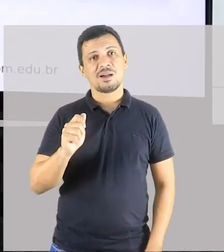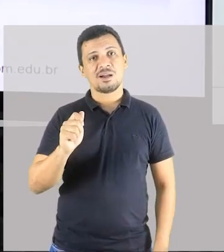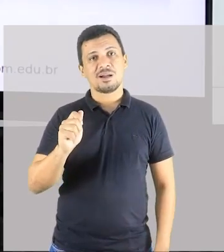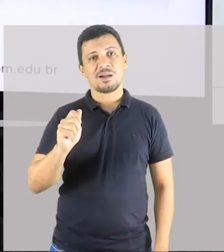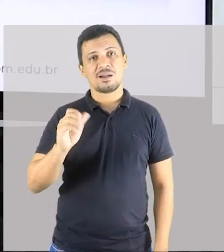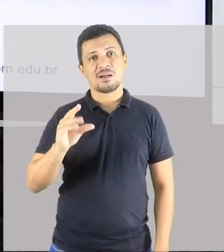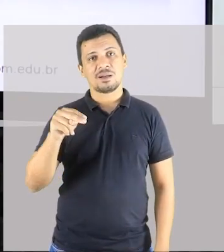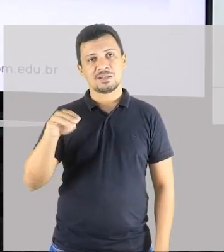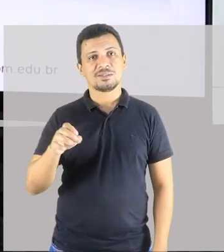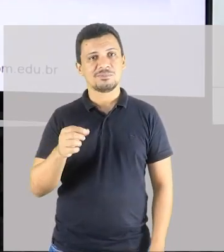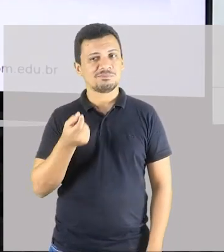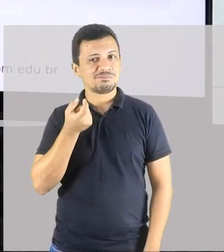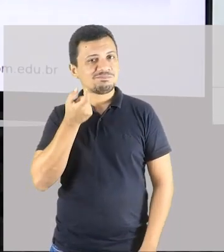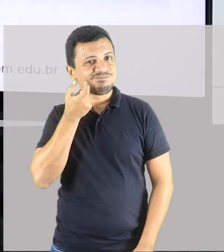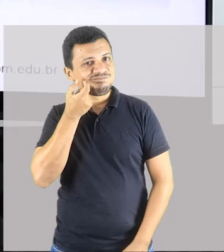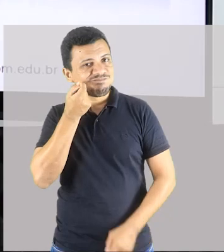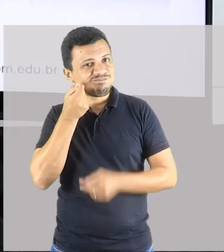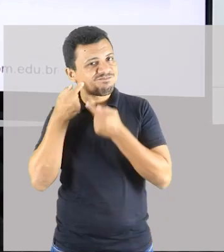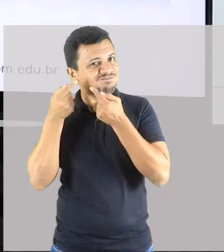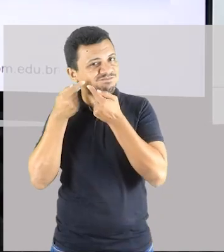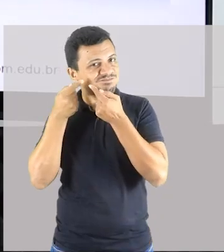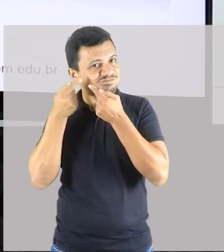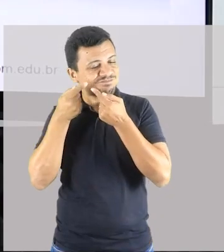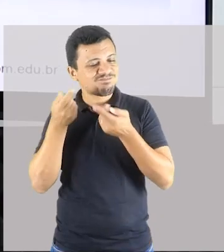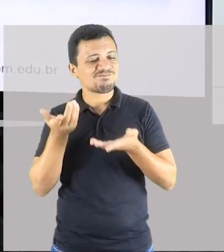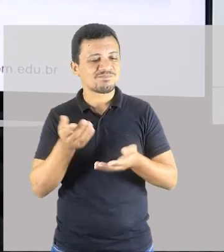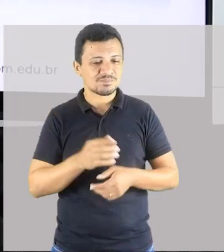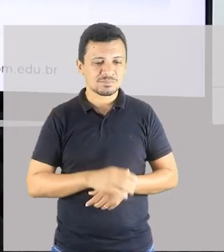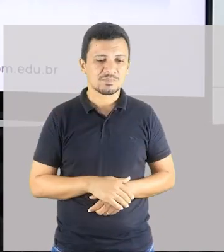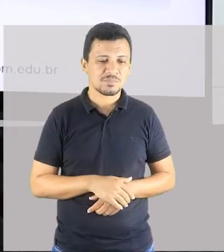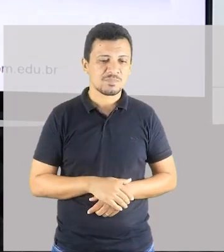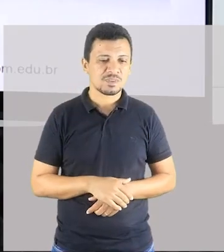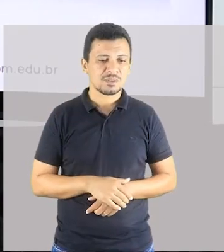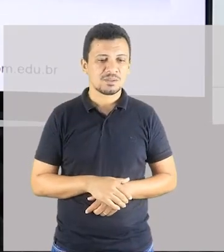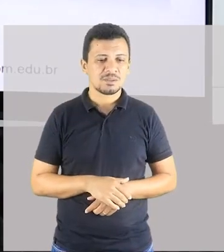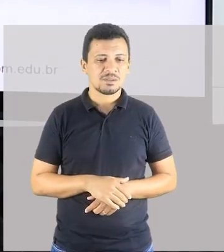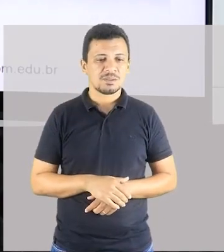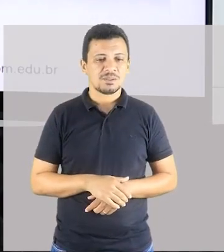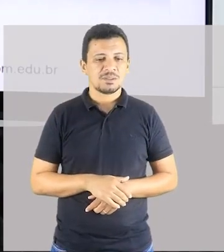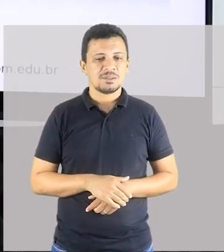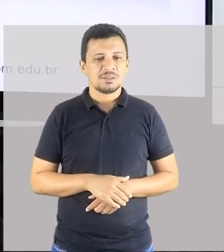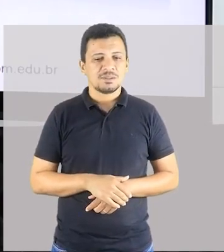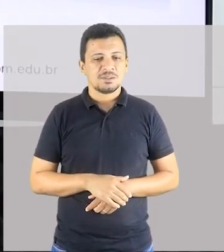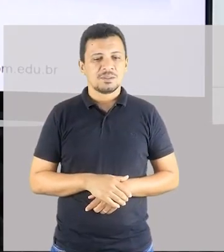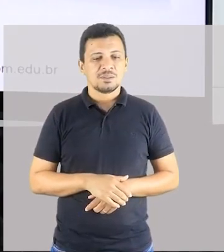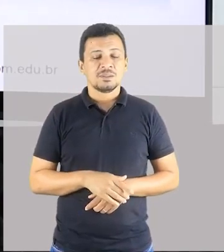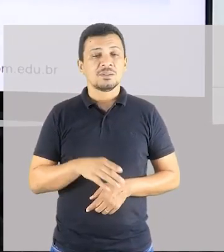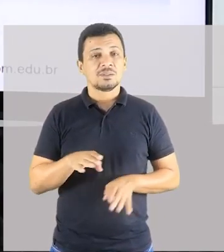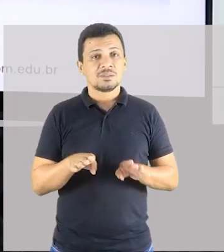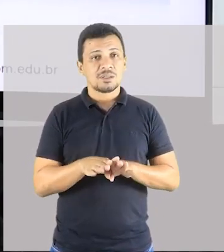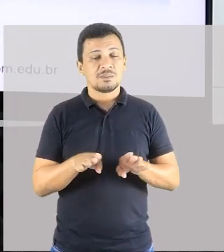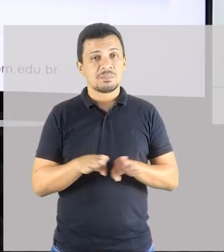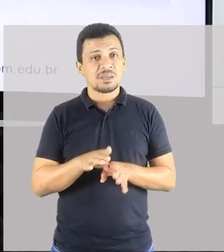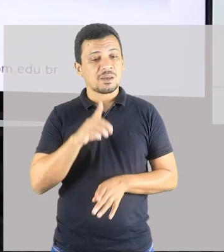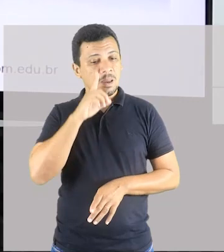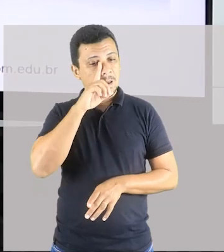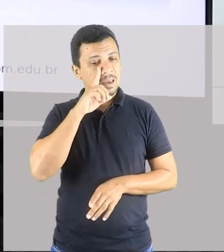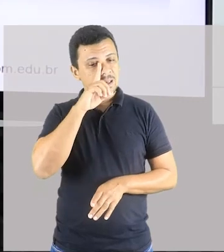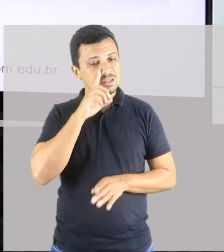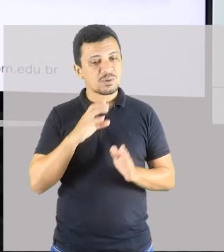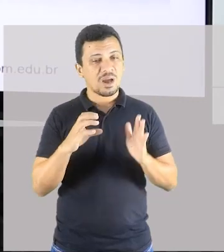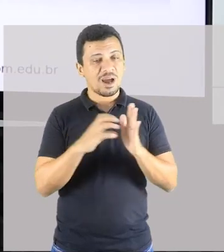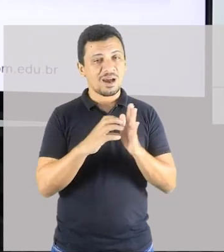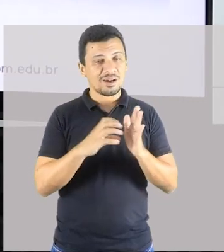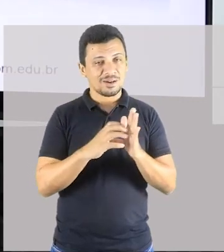vai estimular as glândulas sebáceas a trabalharem mais, tá? E tem um risco de